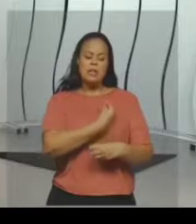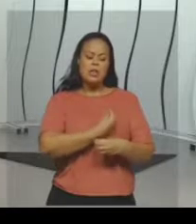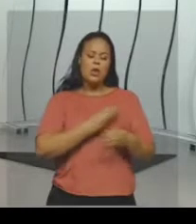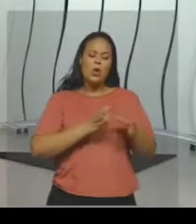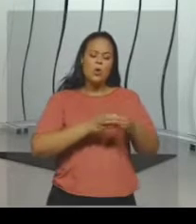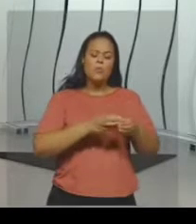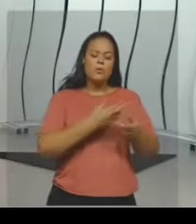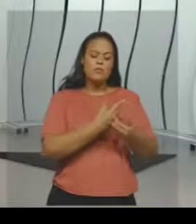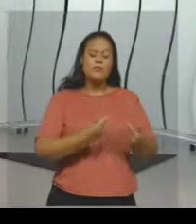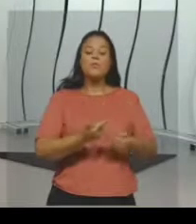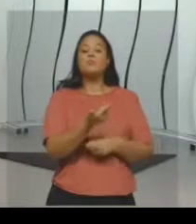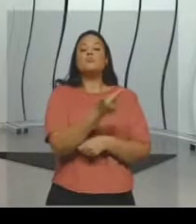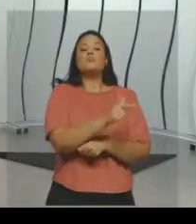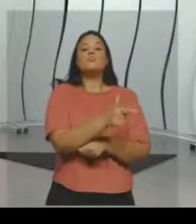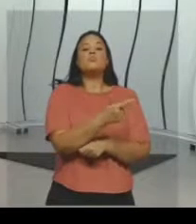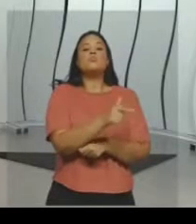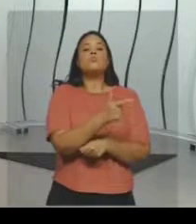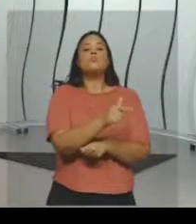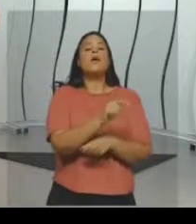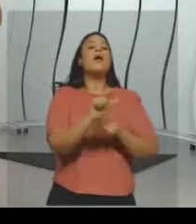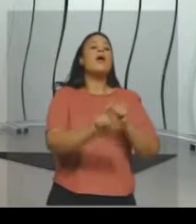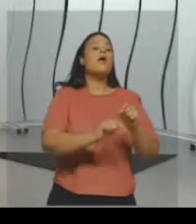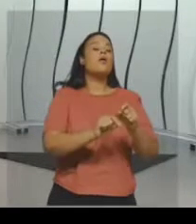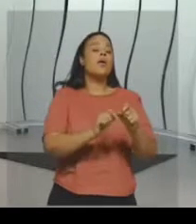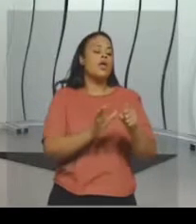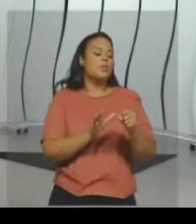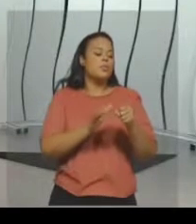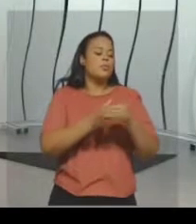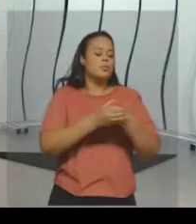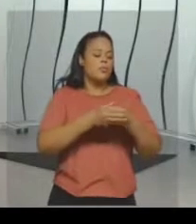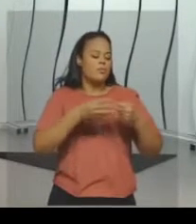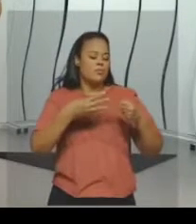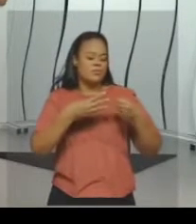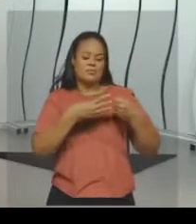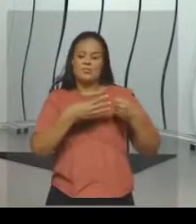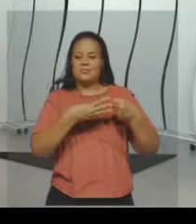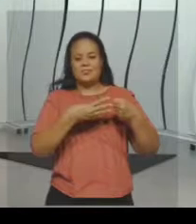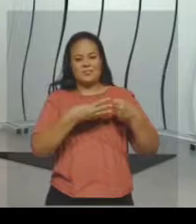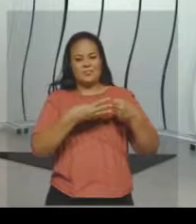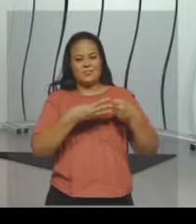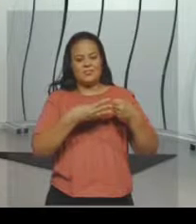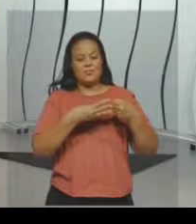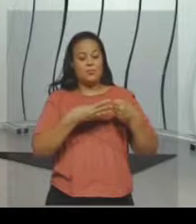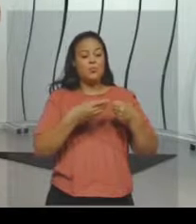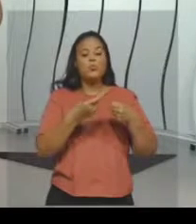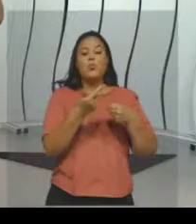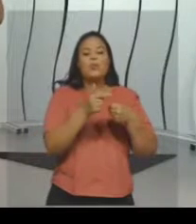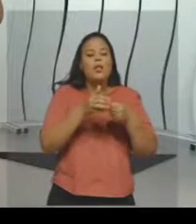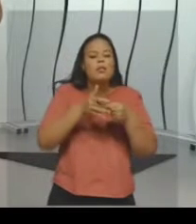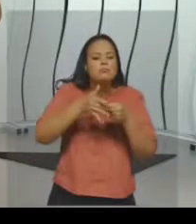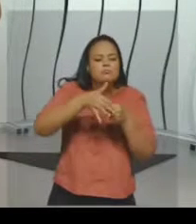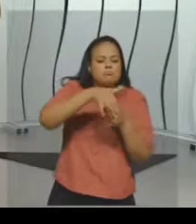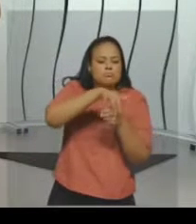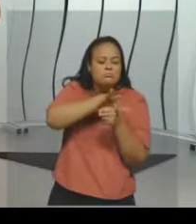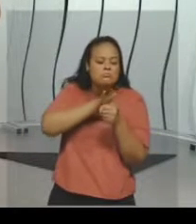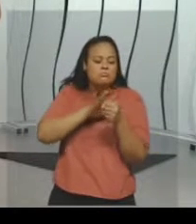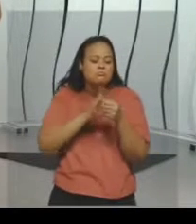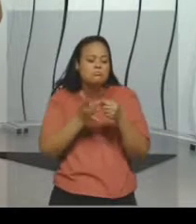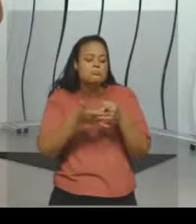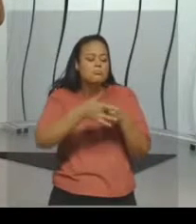que não possuem núcleo celular. Ou seja, a célula não possui membrana para delimitar